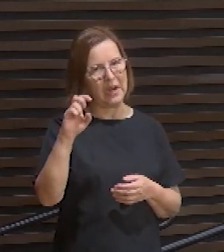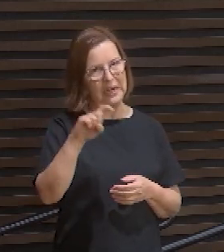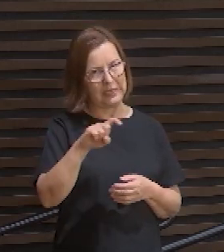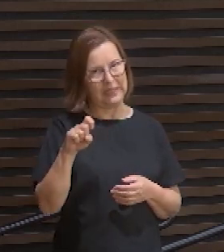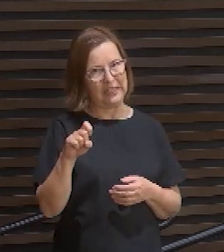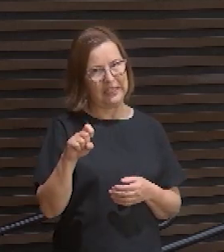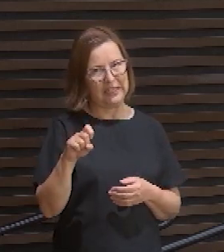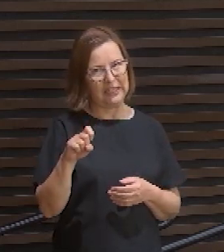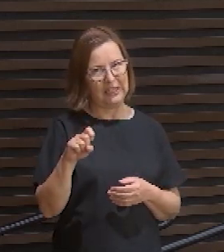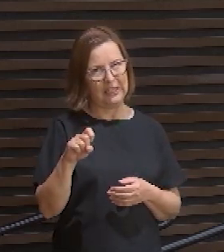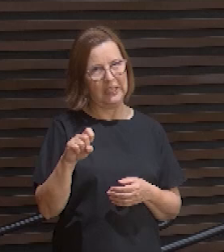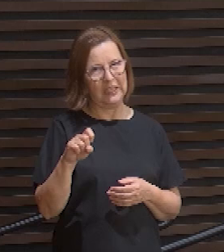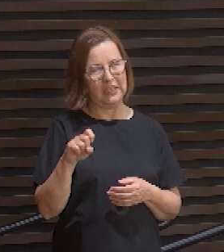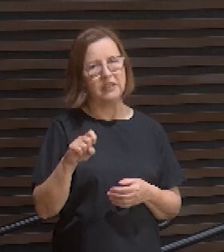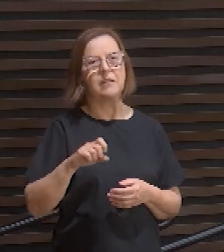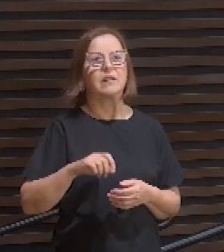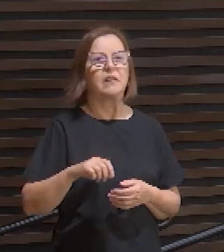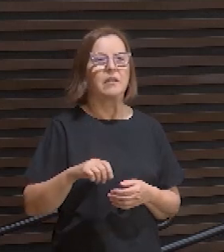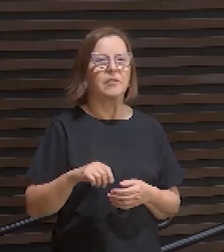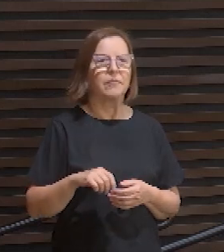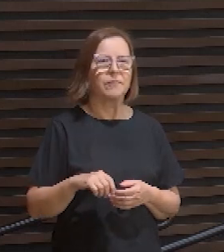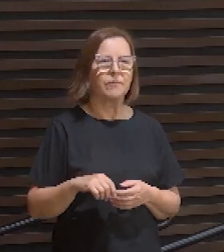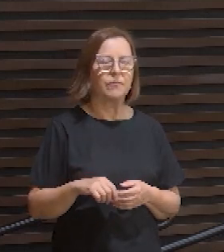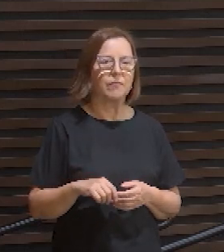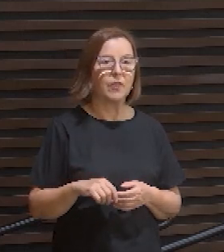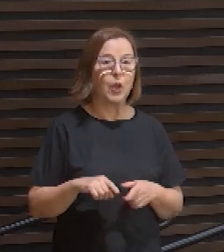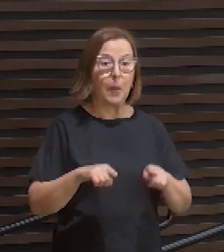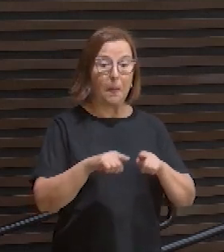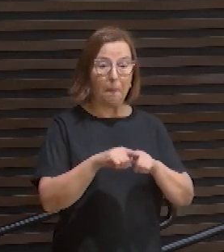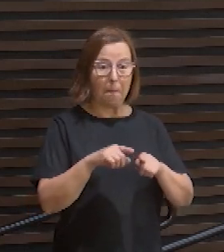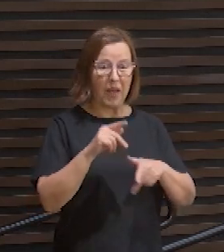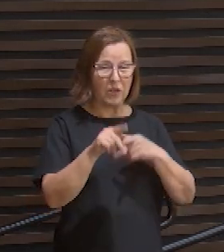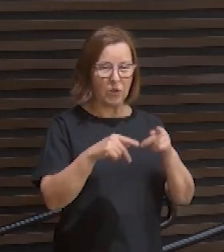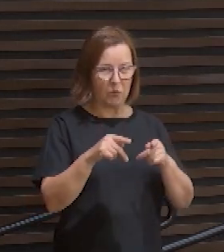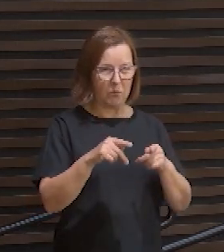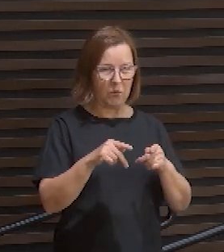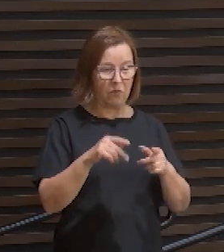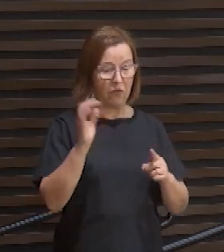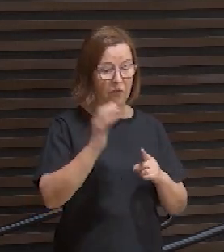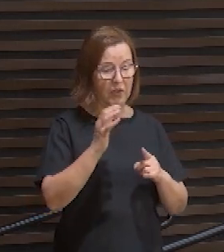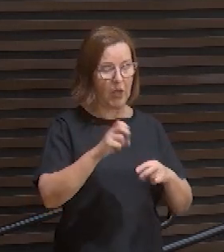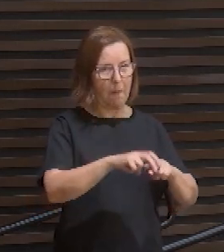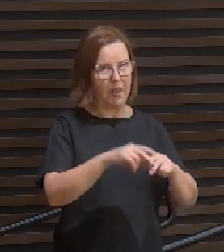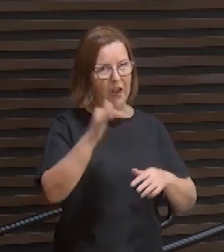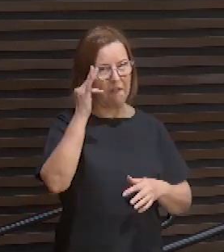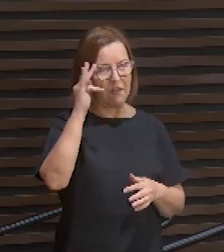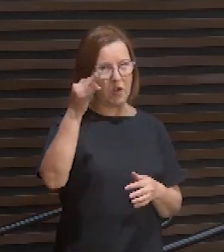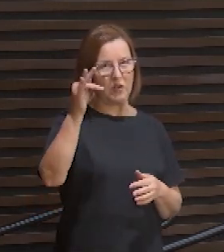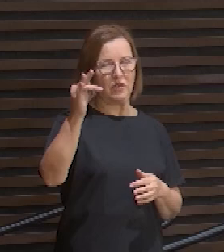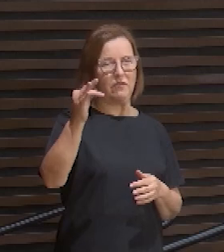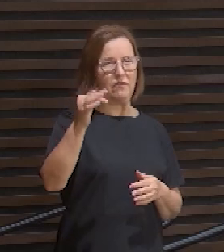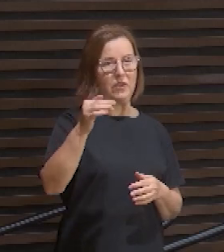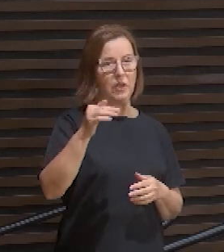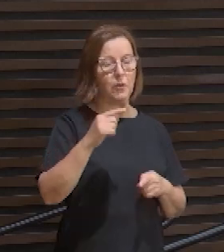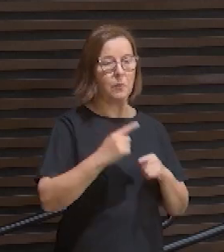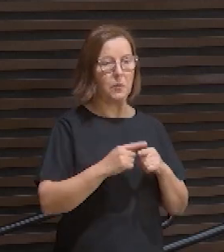influenciados principalmente pela filosofia grega. Corinto estava na Grécia, o berço do